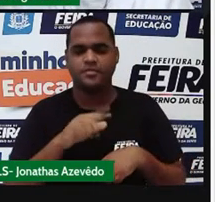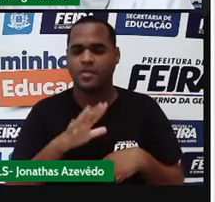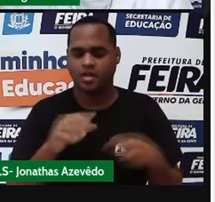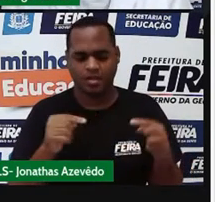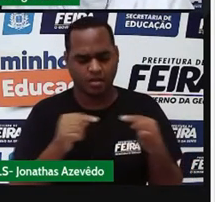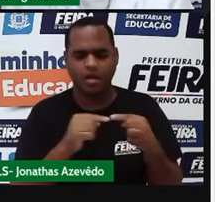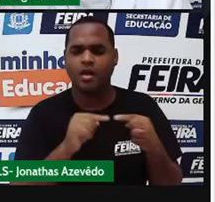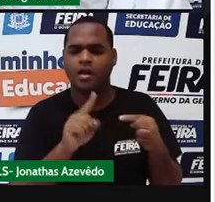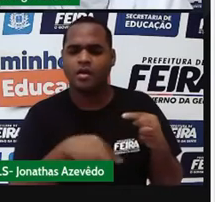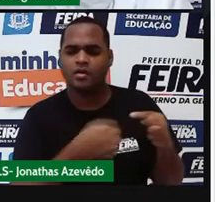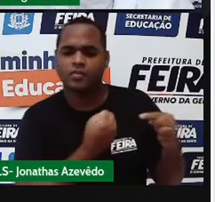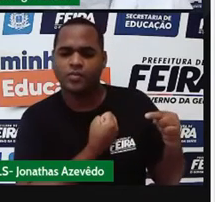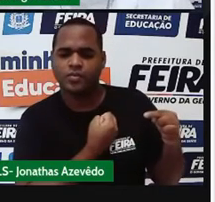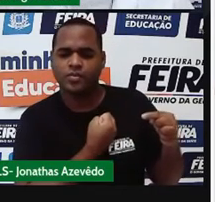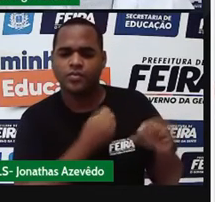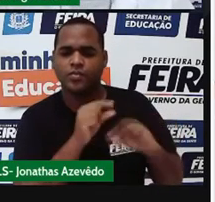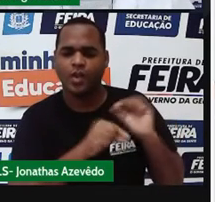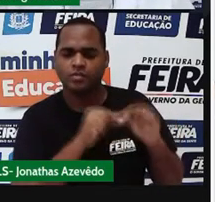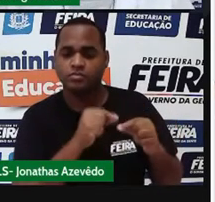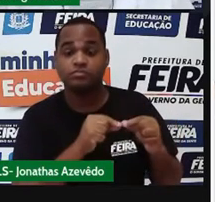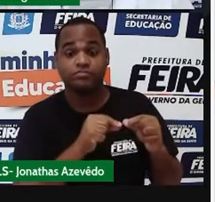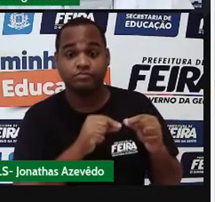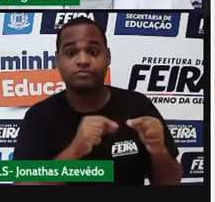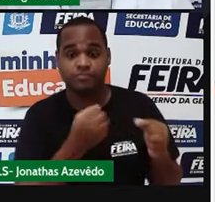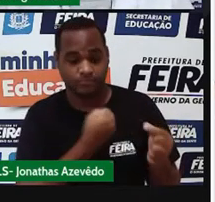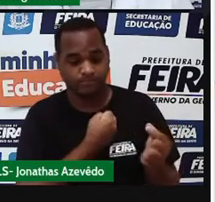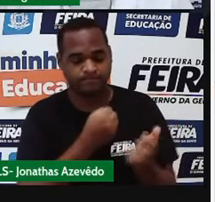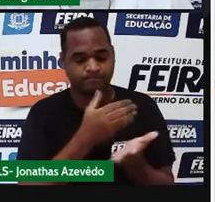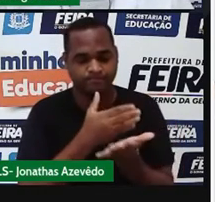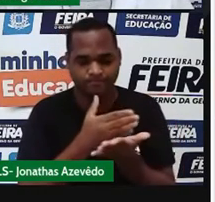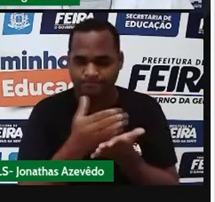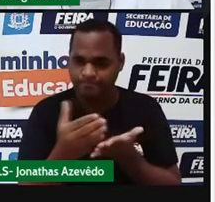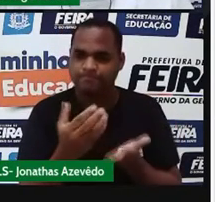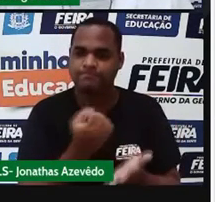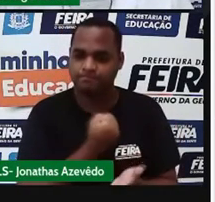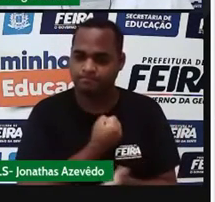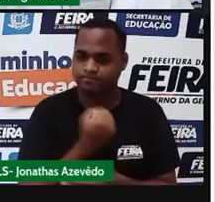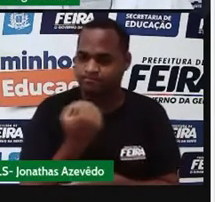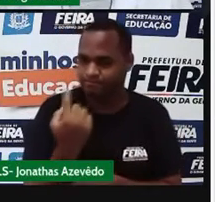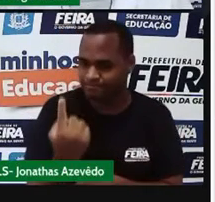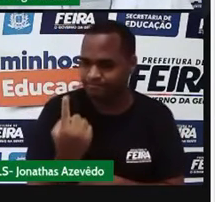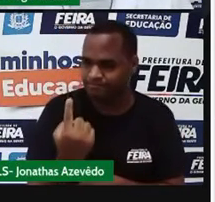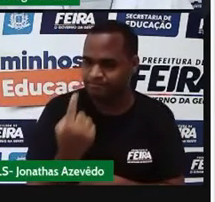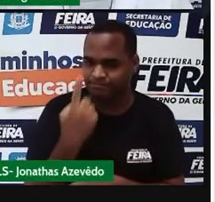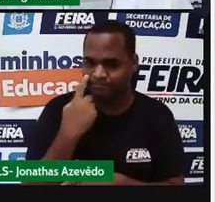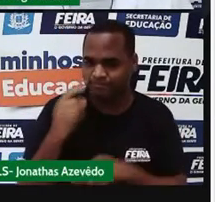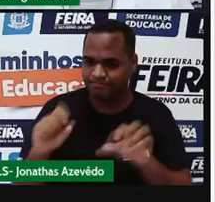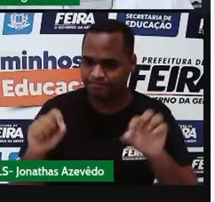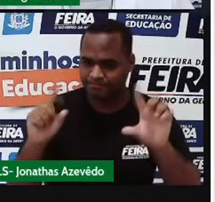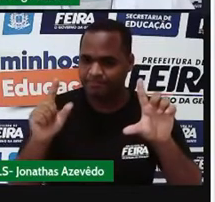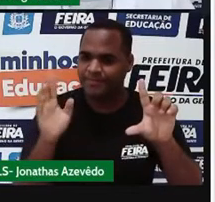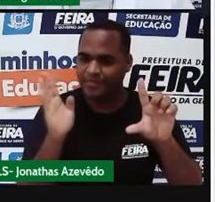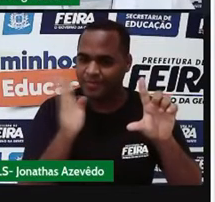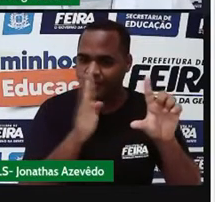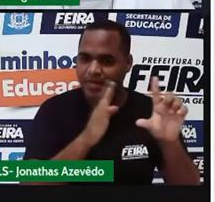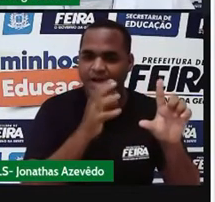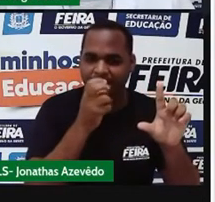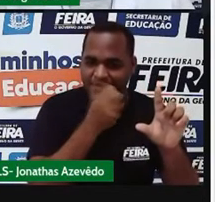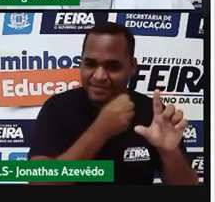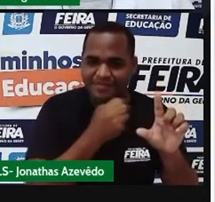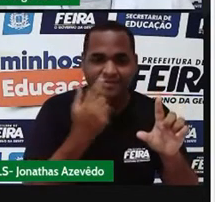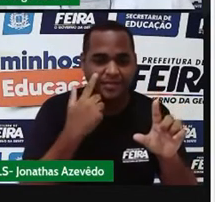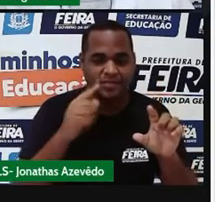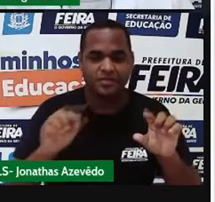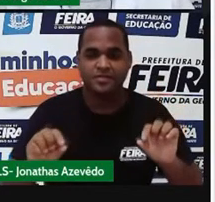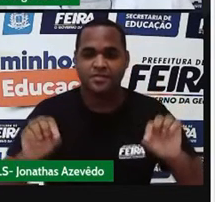tá é um número que assim ele começa com o número um deixa eu puxar tela aqui rapidinho ó ele